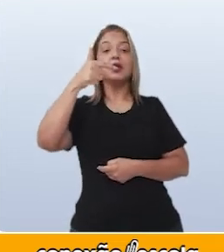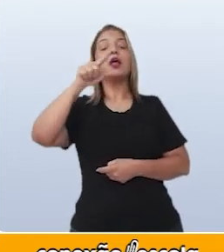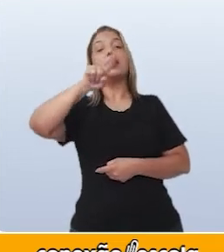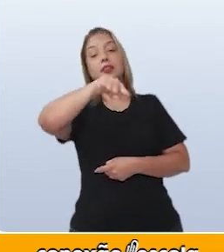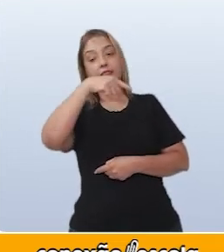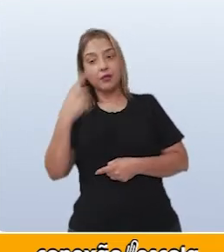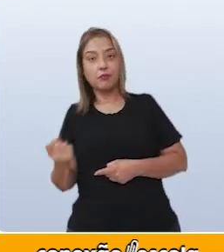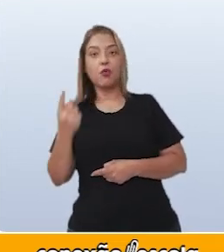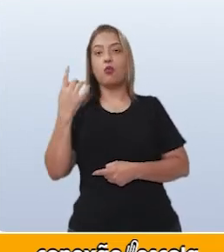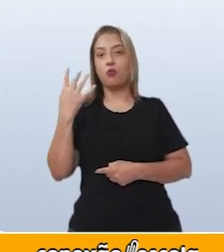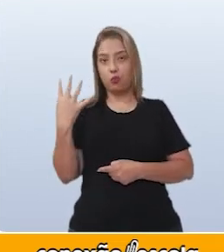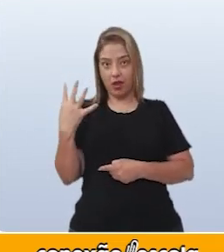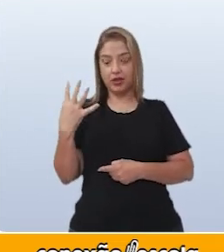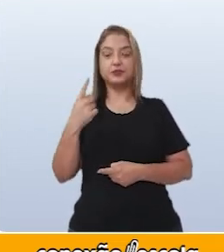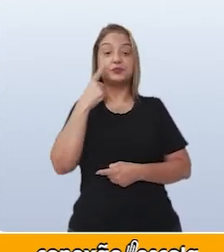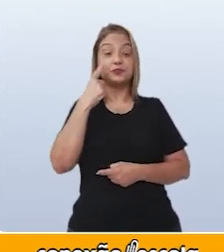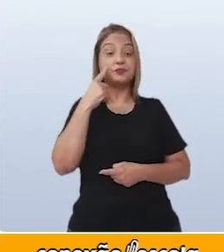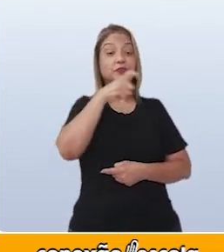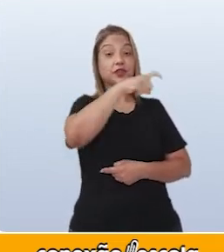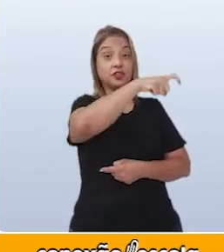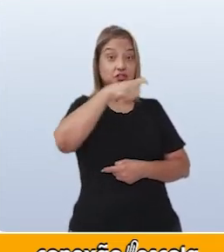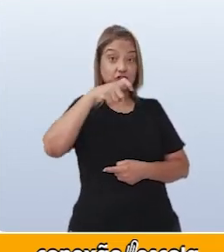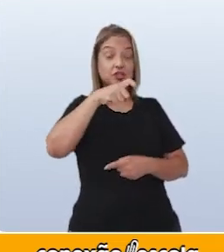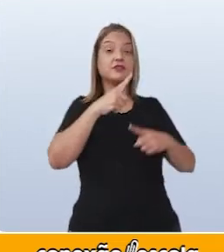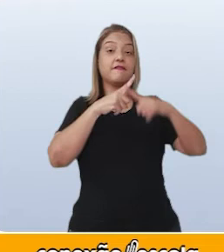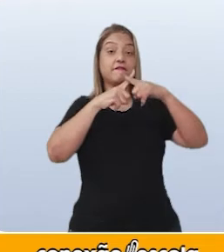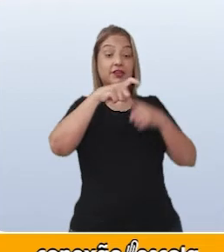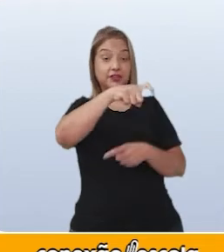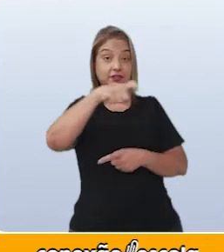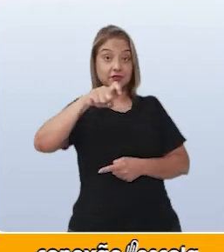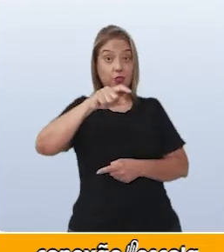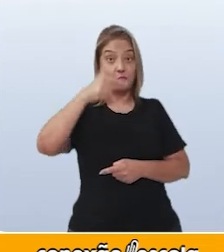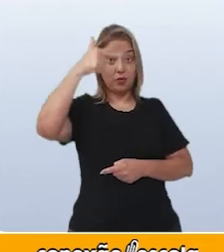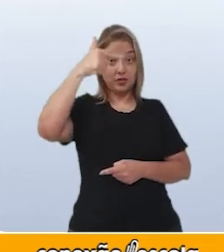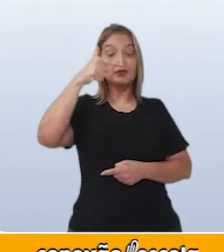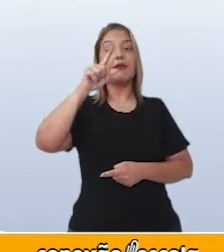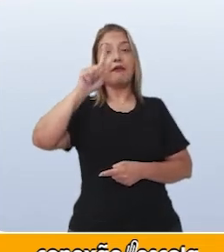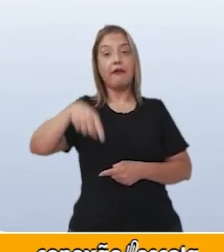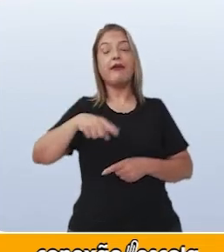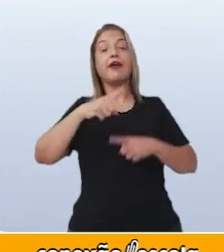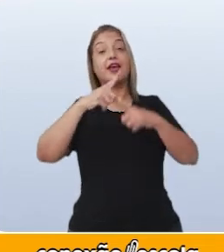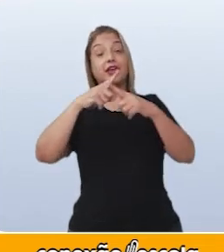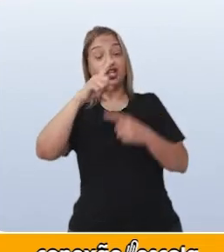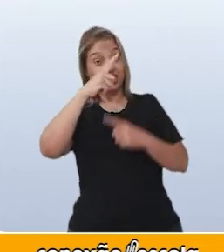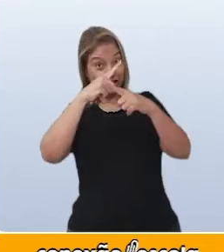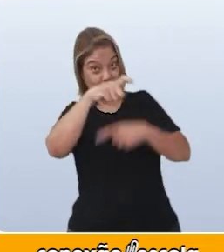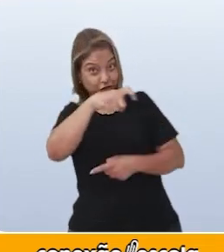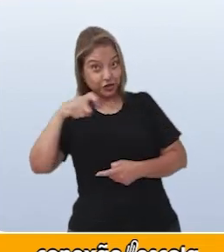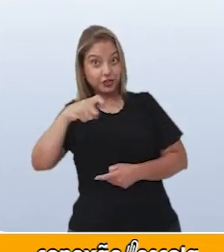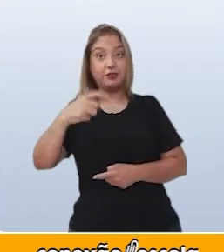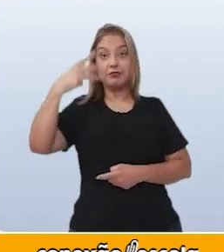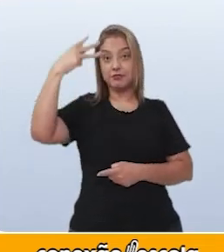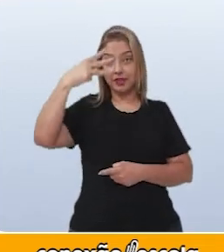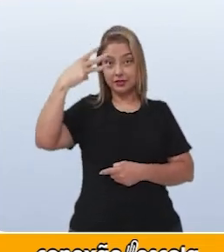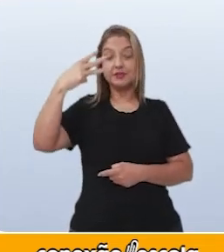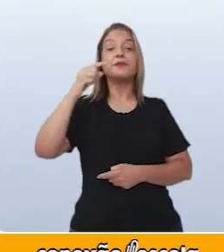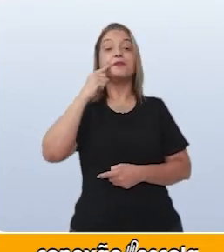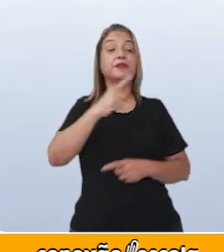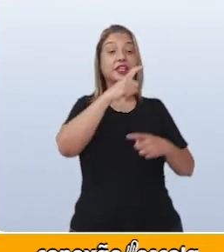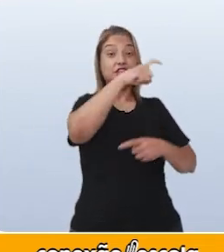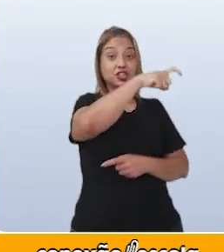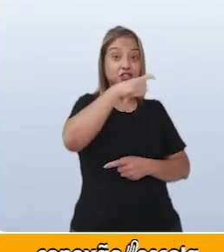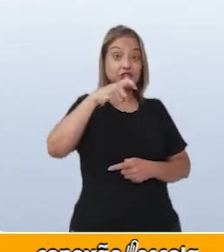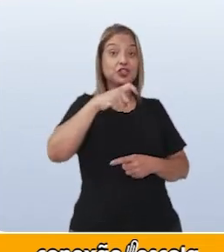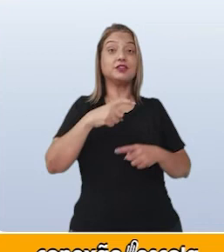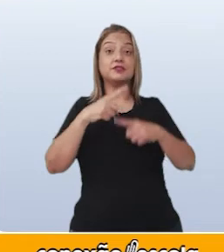4. X vezes x ao quadrado é x ao cubo. E x vezes 4 é